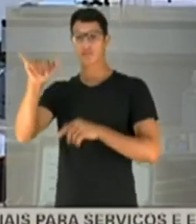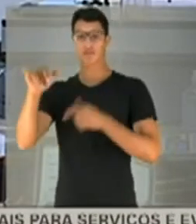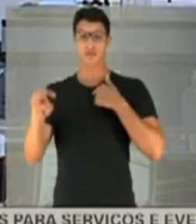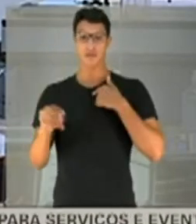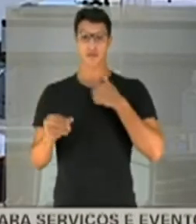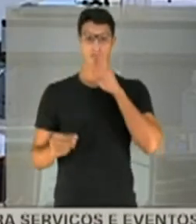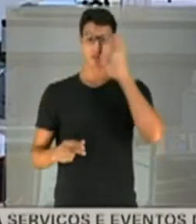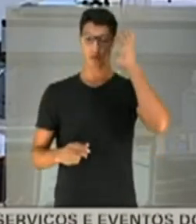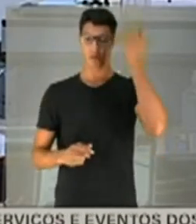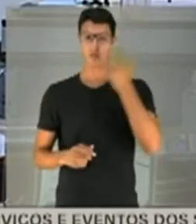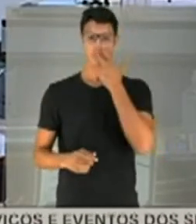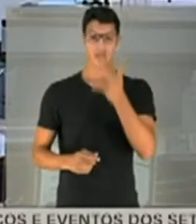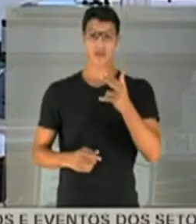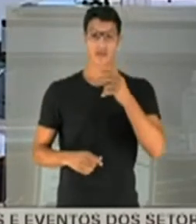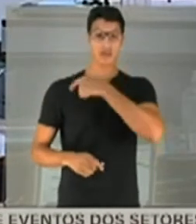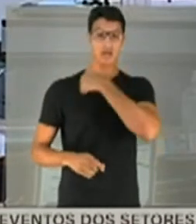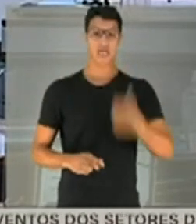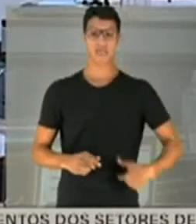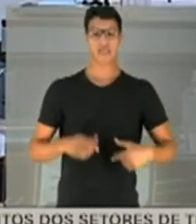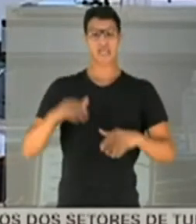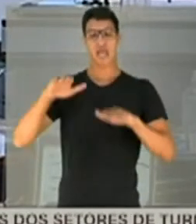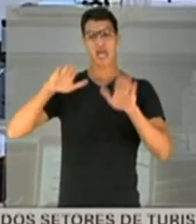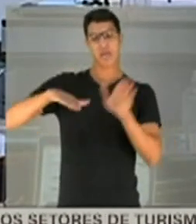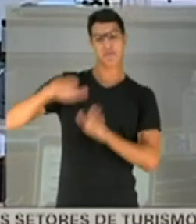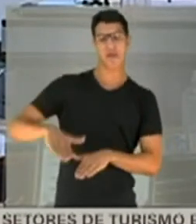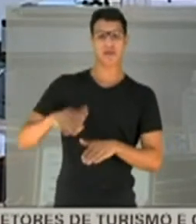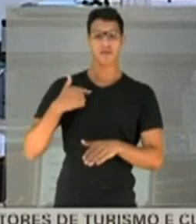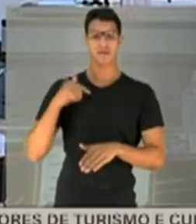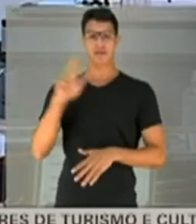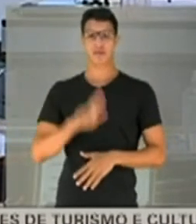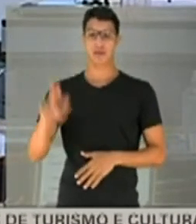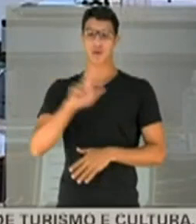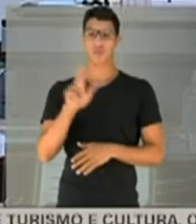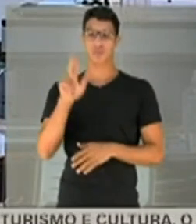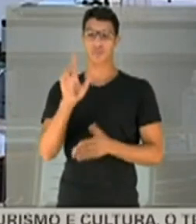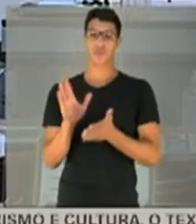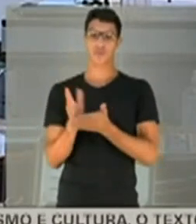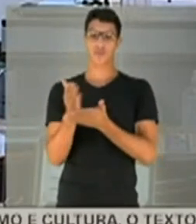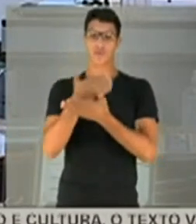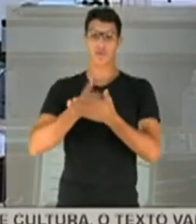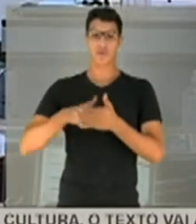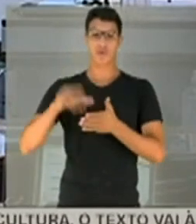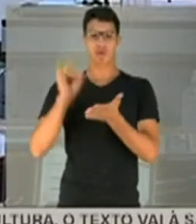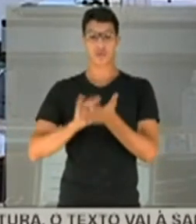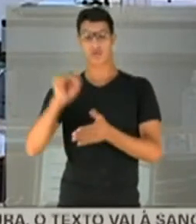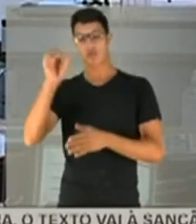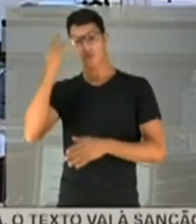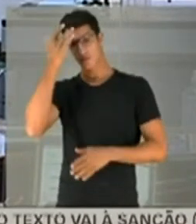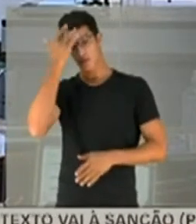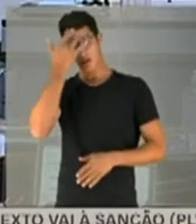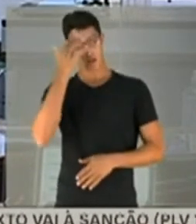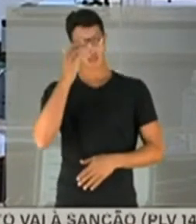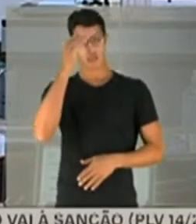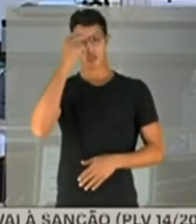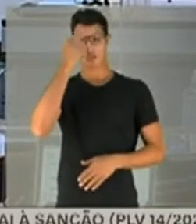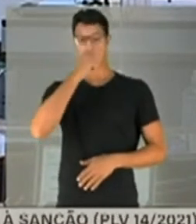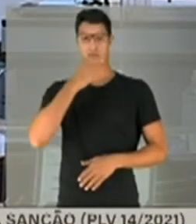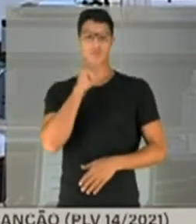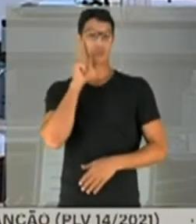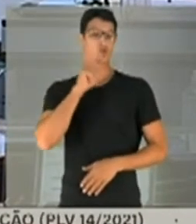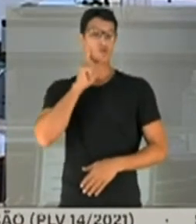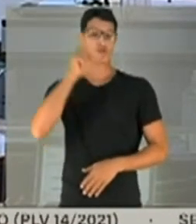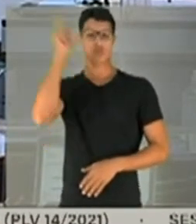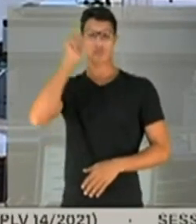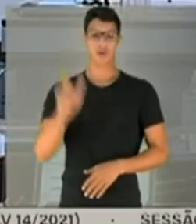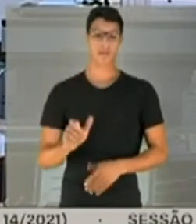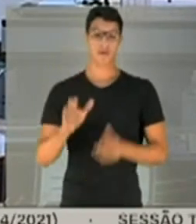eu resolvi achar que a China está subestimando as mortes. Eu uso os dados oficiais da China, da Índia, da Rússia, dos Estados Unidos, do Japão e do